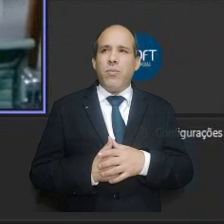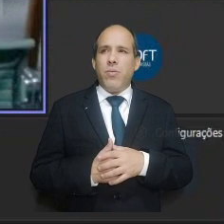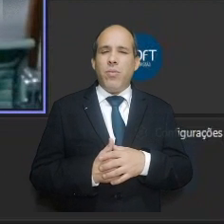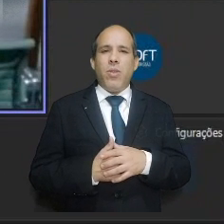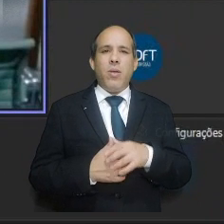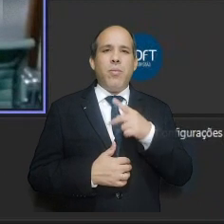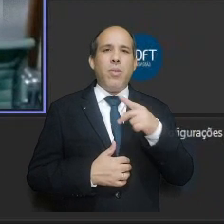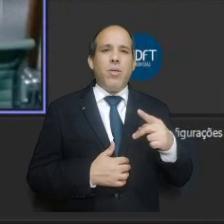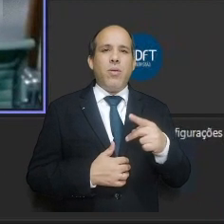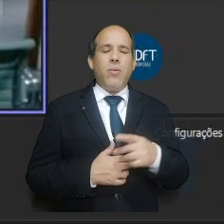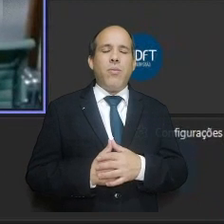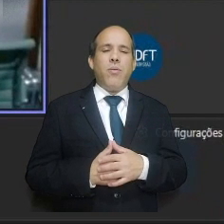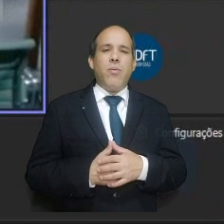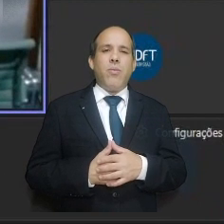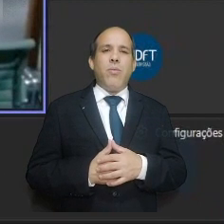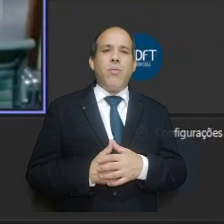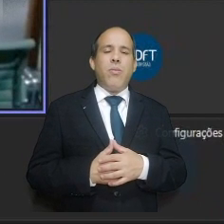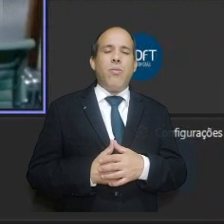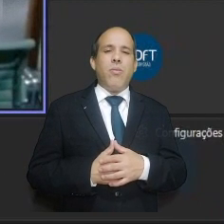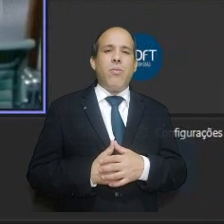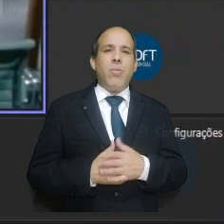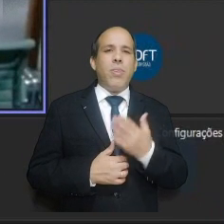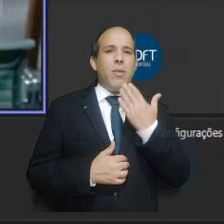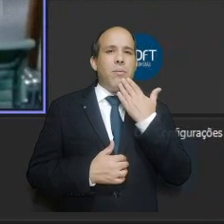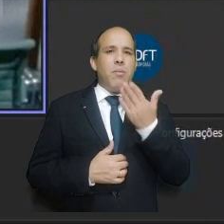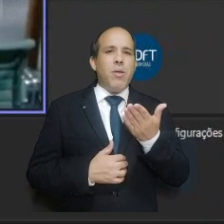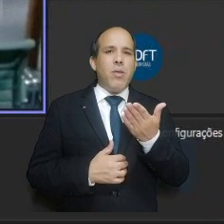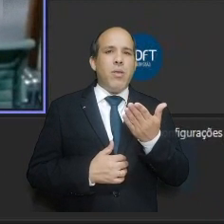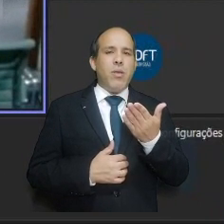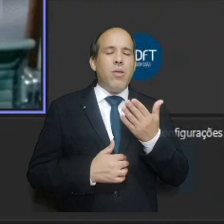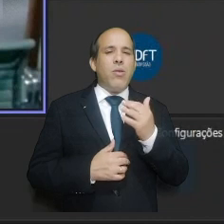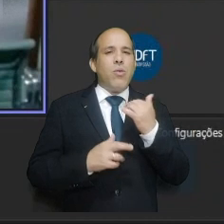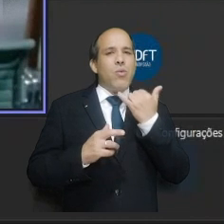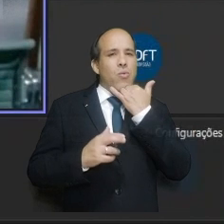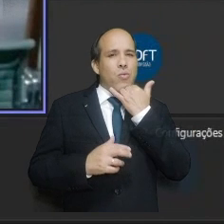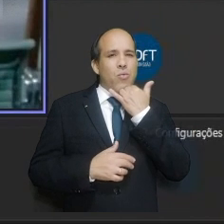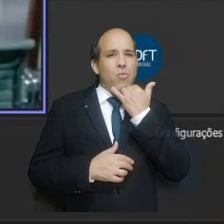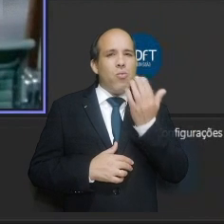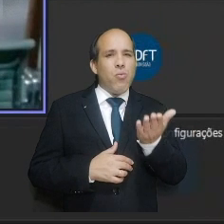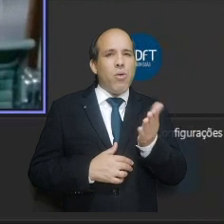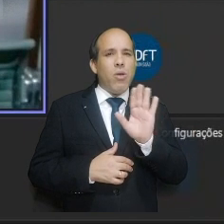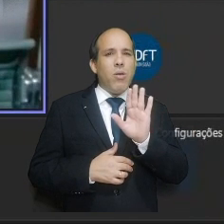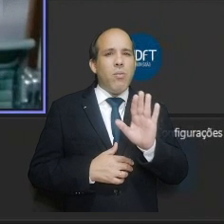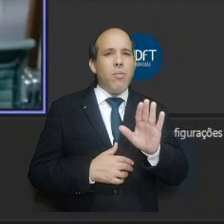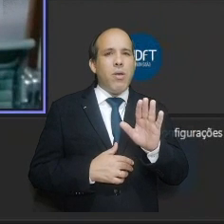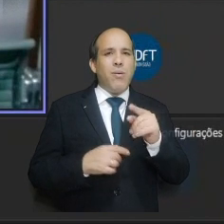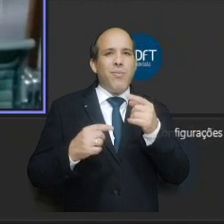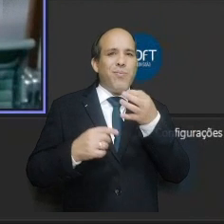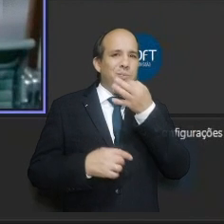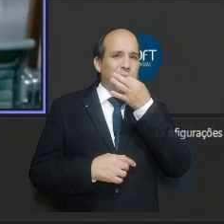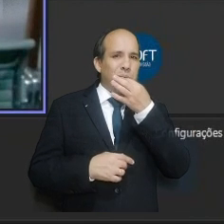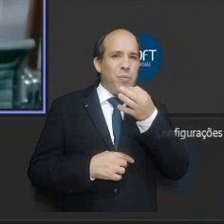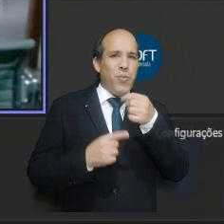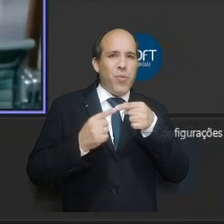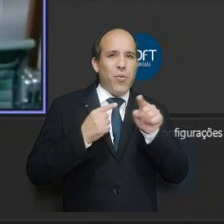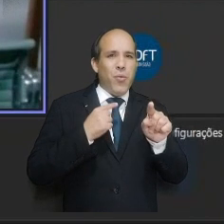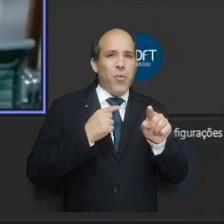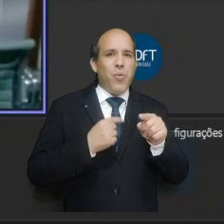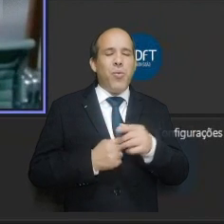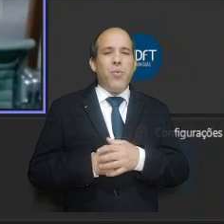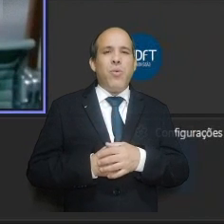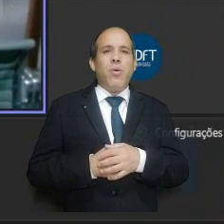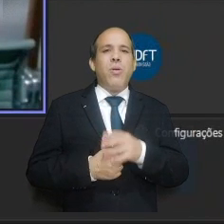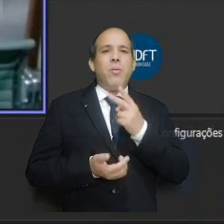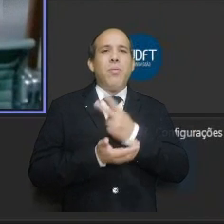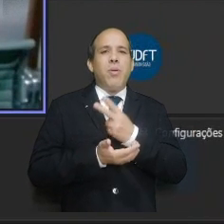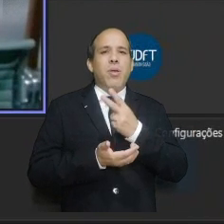como vota, por gentileza? Senhor presidente, eu estou pedindo as mais respeitosas vênias, mas divergindo de